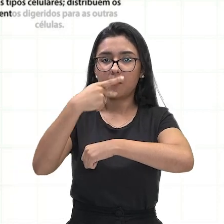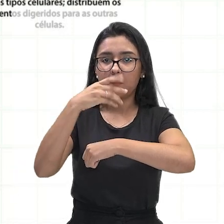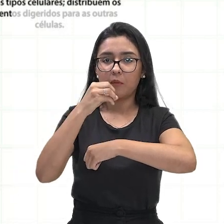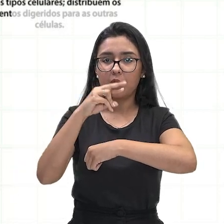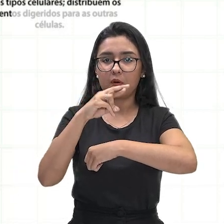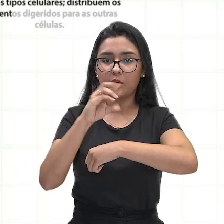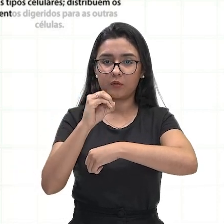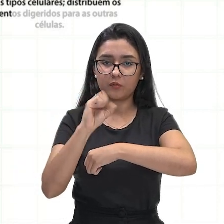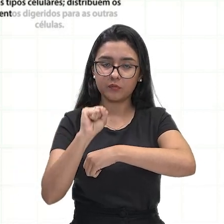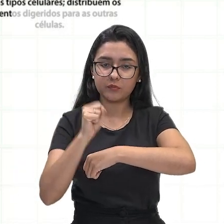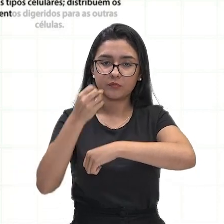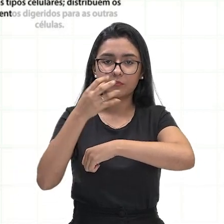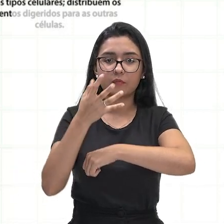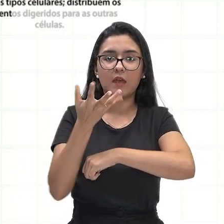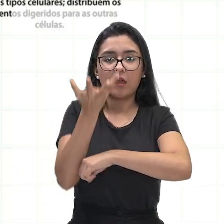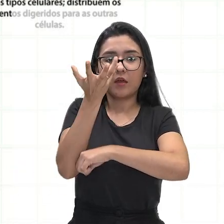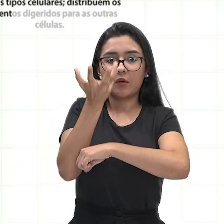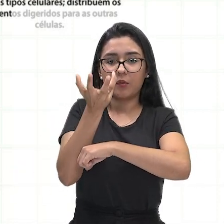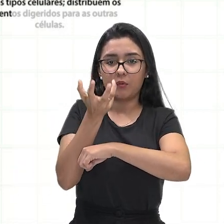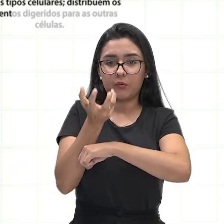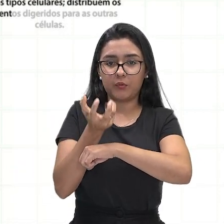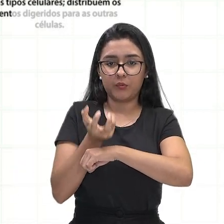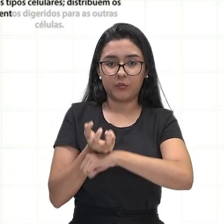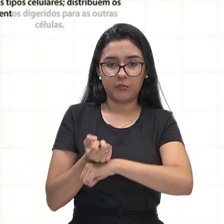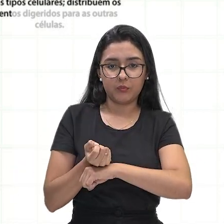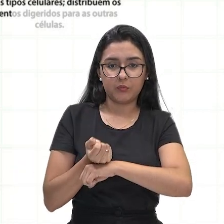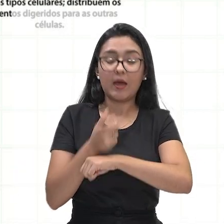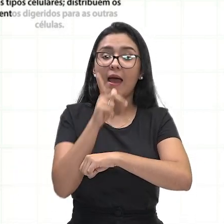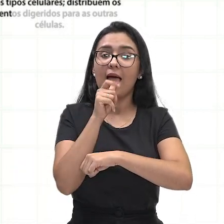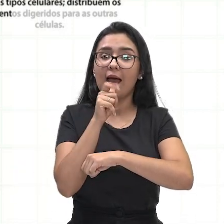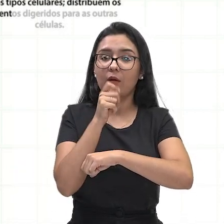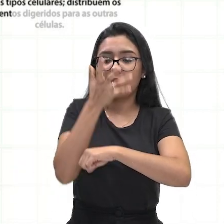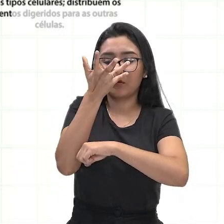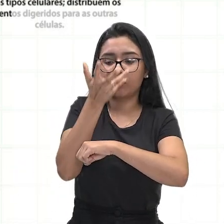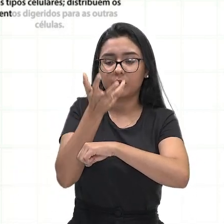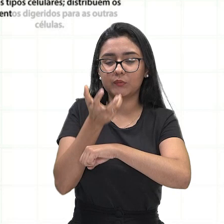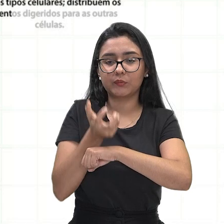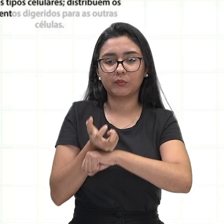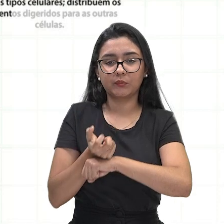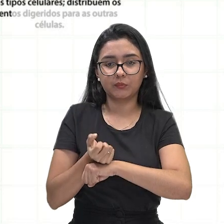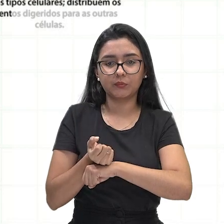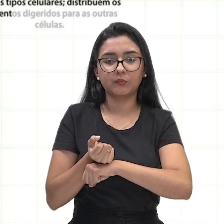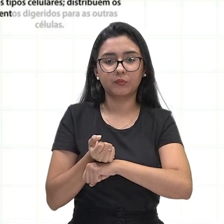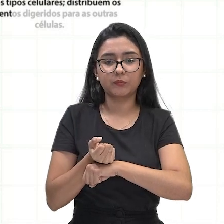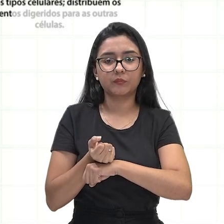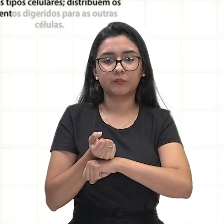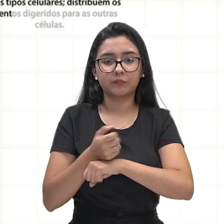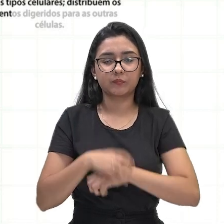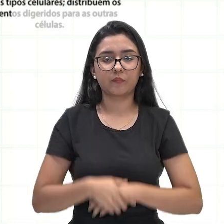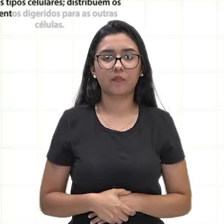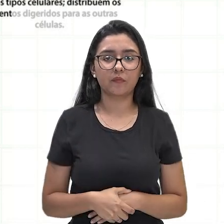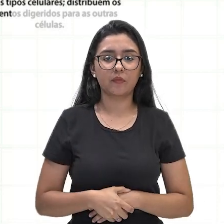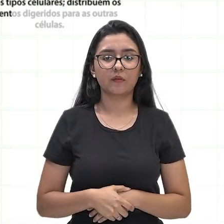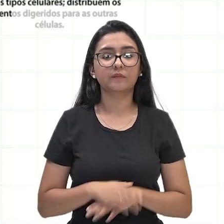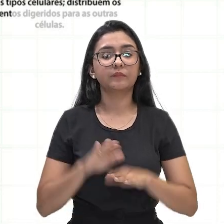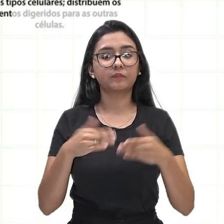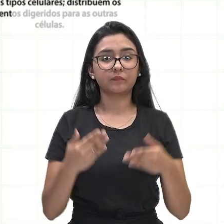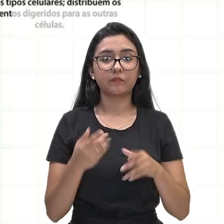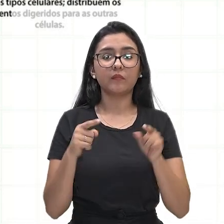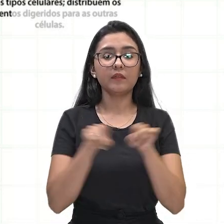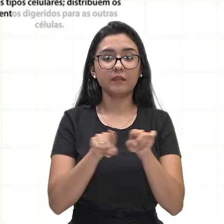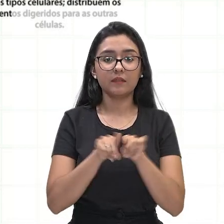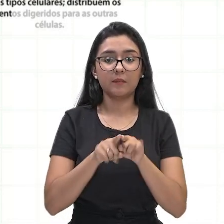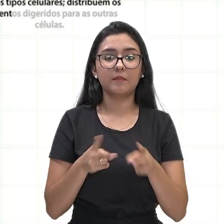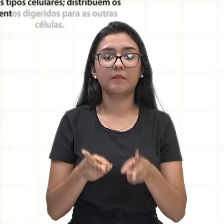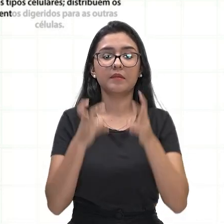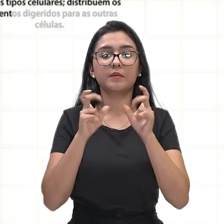esses poros, eles vão trazer a água aqui para dentro desse animal, porque ele vive, né, o tempo todo aí na água. Essa água vai